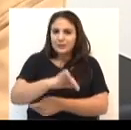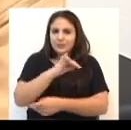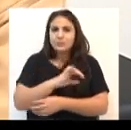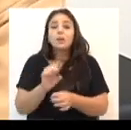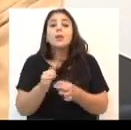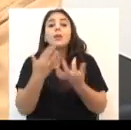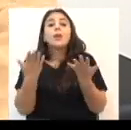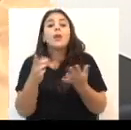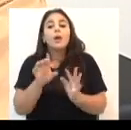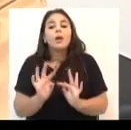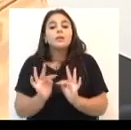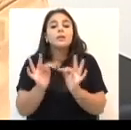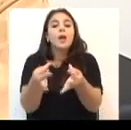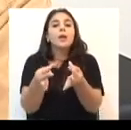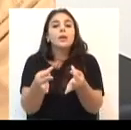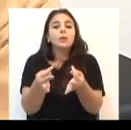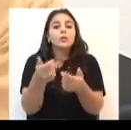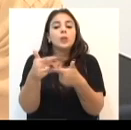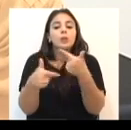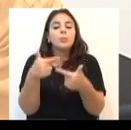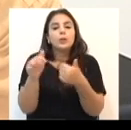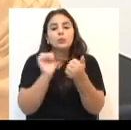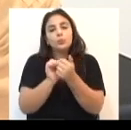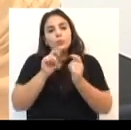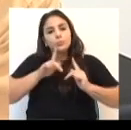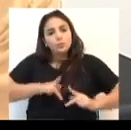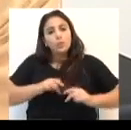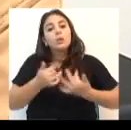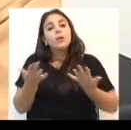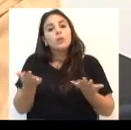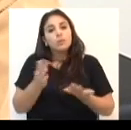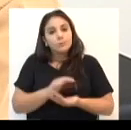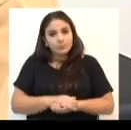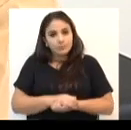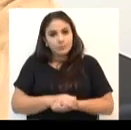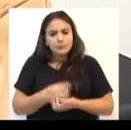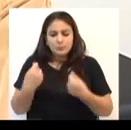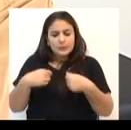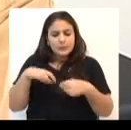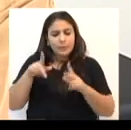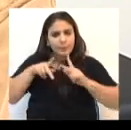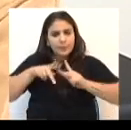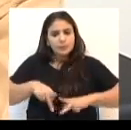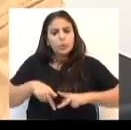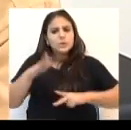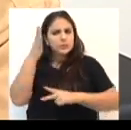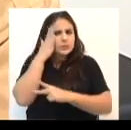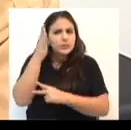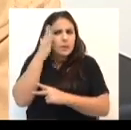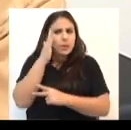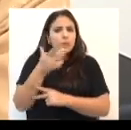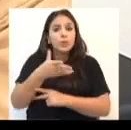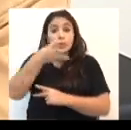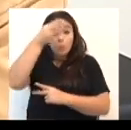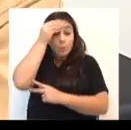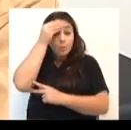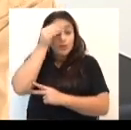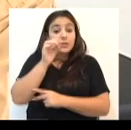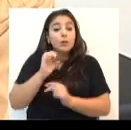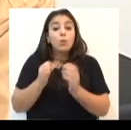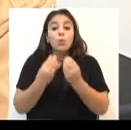quem é o técnico que está lidando com essas pessoas? Nós temos que ter pessoas preparadas, que entendam o que é uma formação de